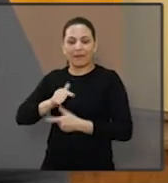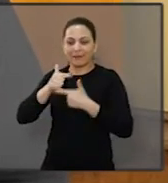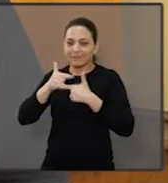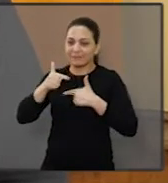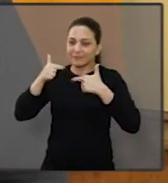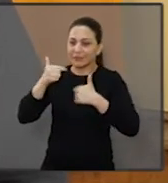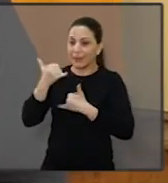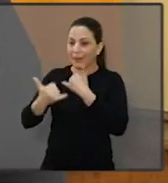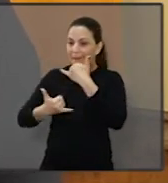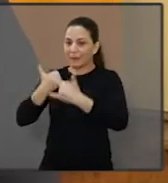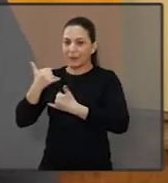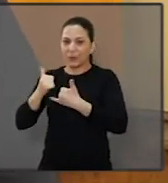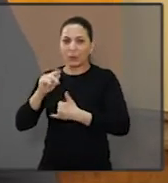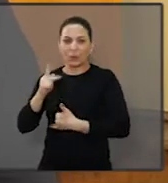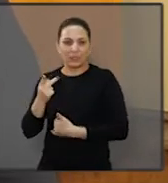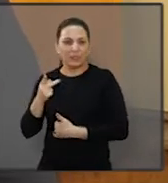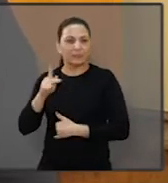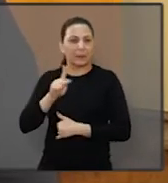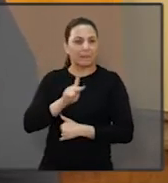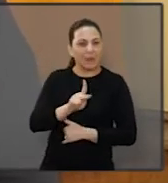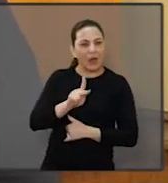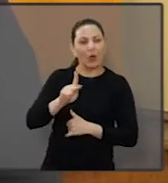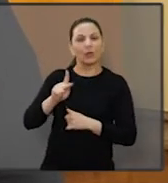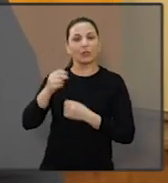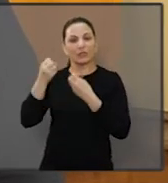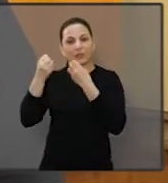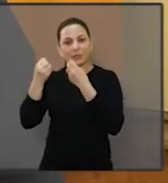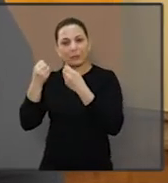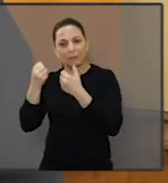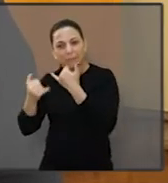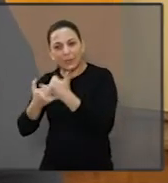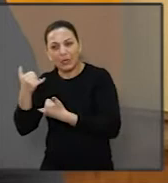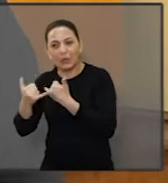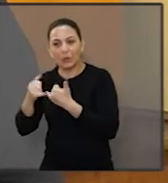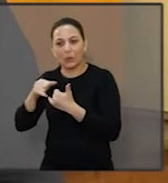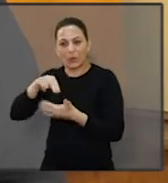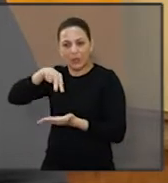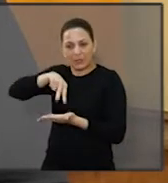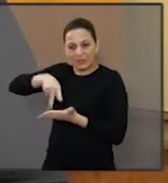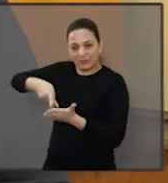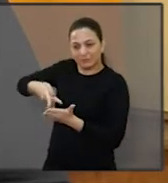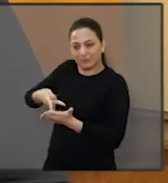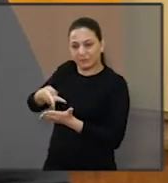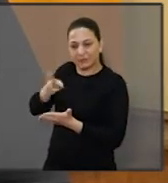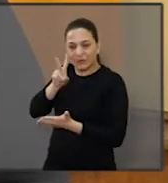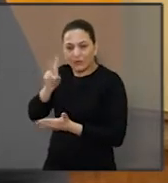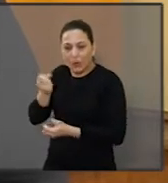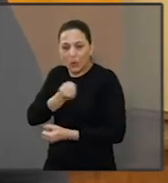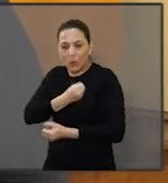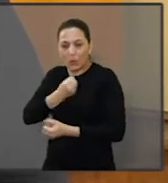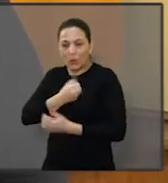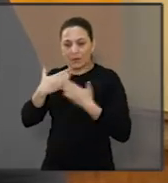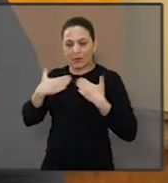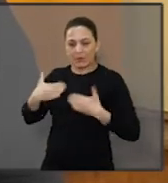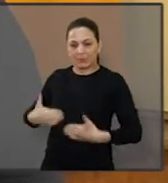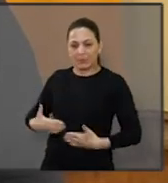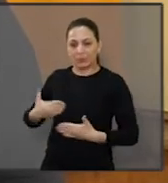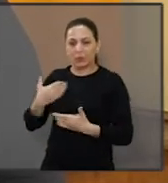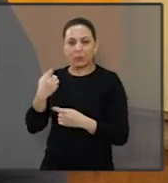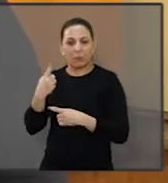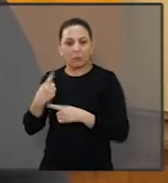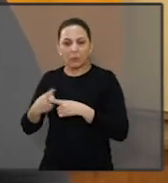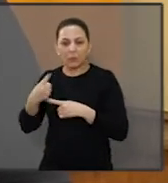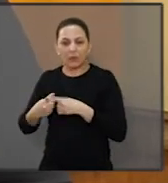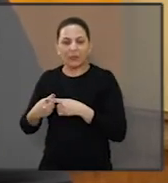simpático. Brincou com a Hortência e com a Paula que não ia dar medalha, porque pediu para elas virarem para ver o número, que não ia dar medalha porque elas tinham acabado com